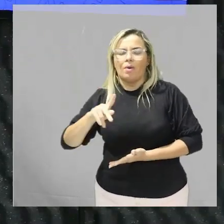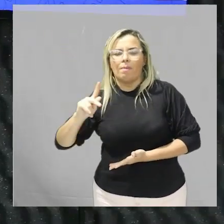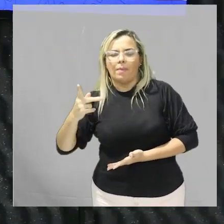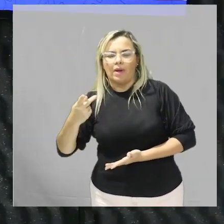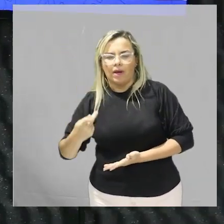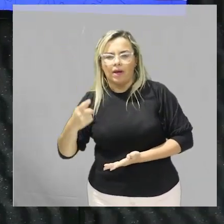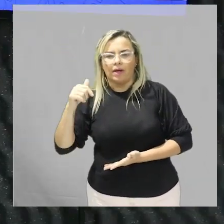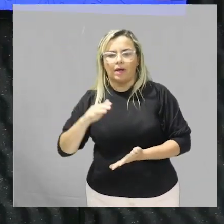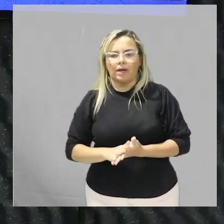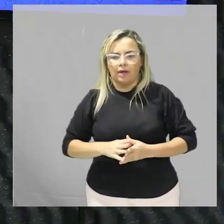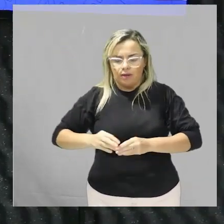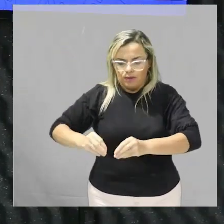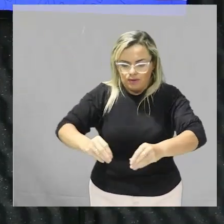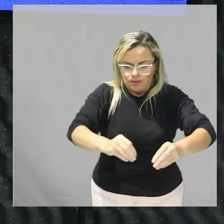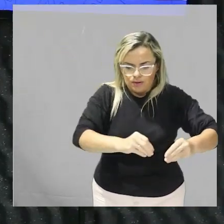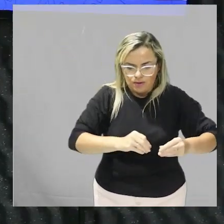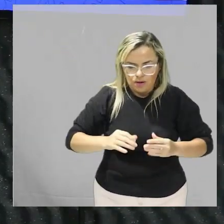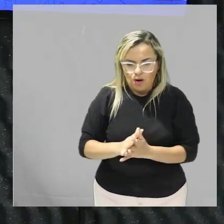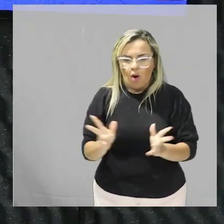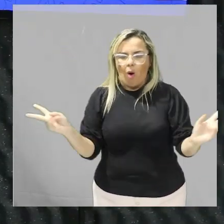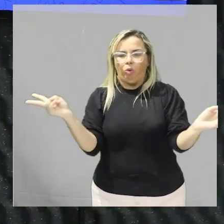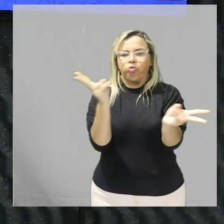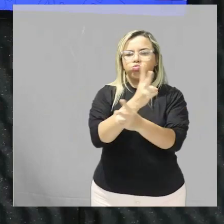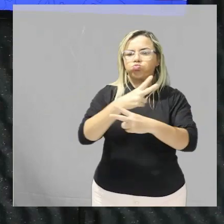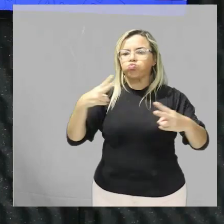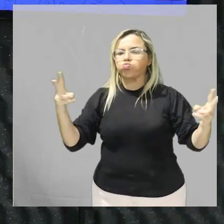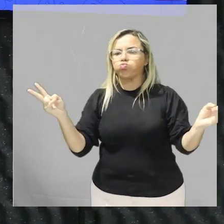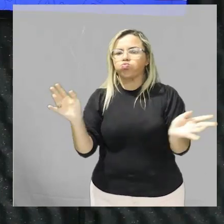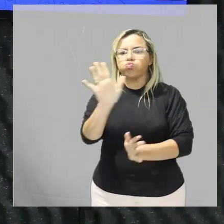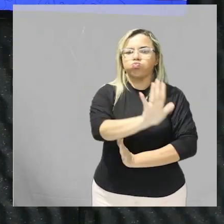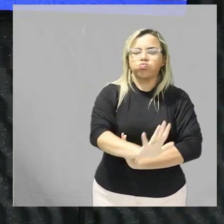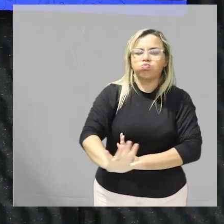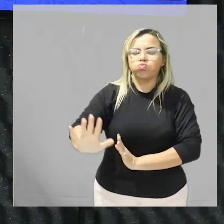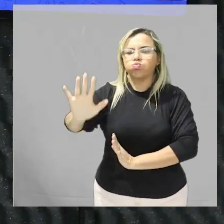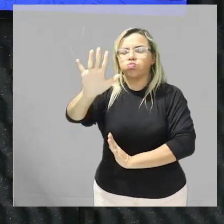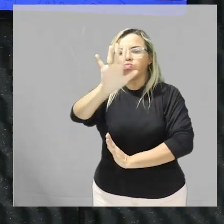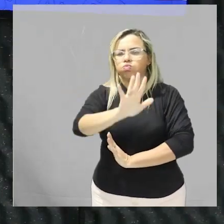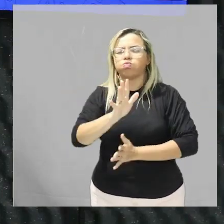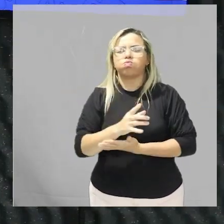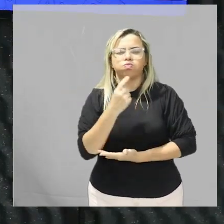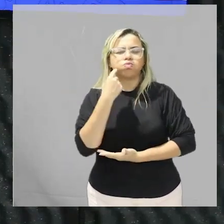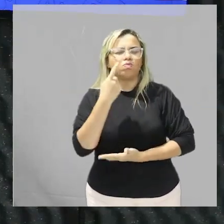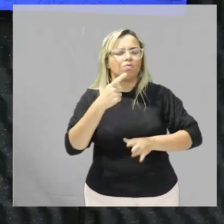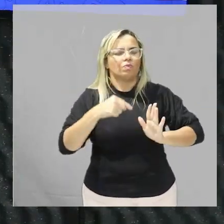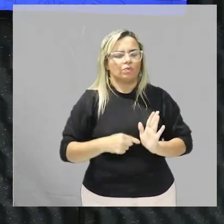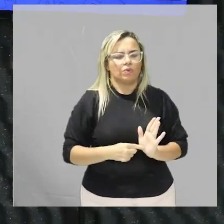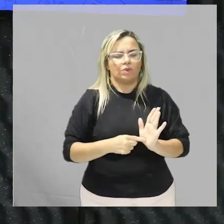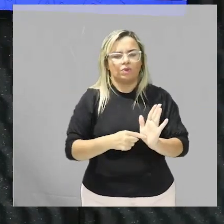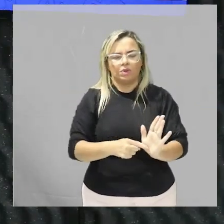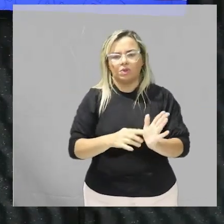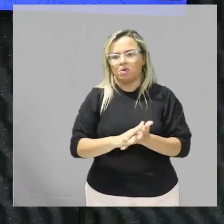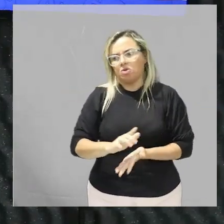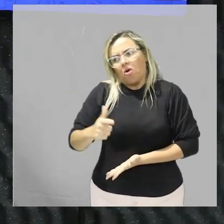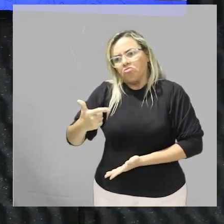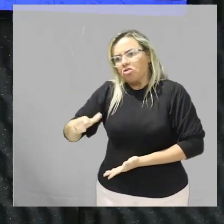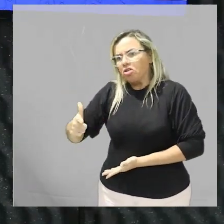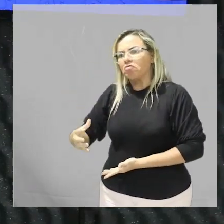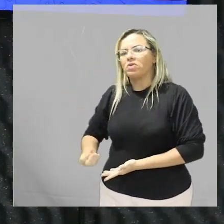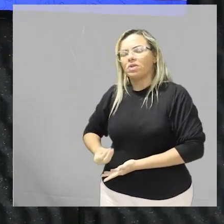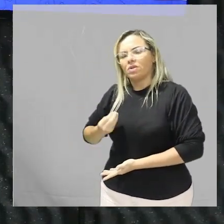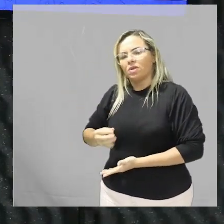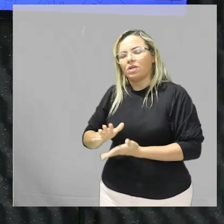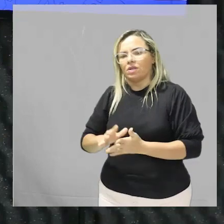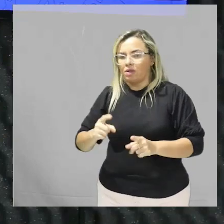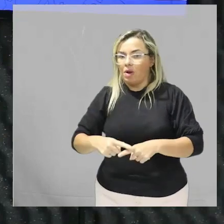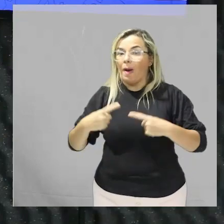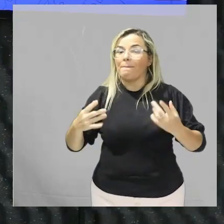é o vento, é a atmosfera. Então, note que eu estou mencionando aqui para vocês coisas que não têm vida, mas